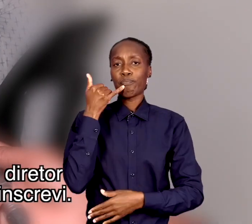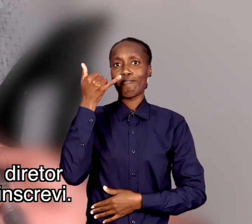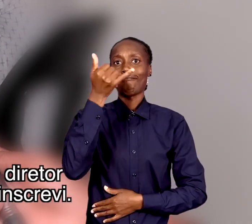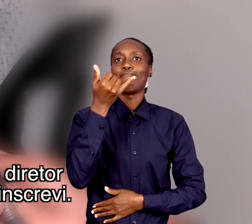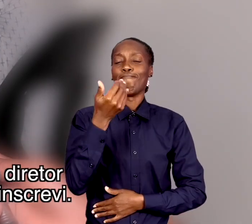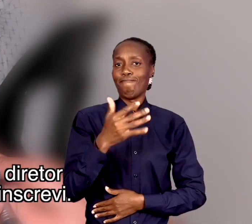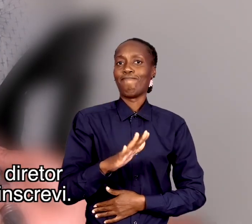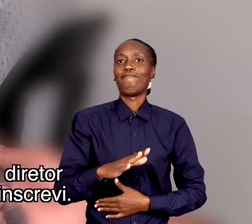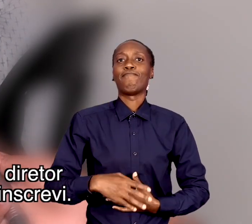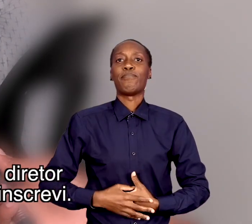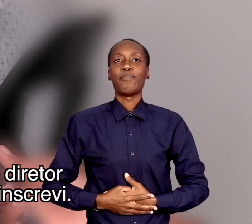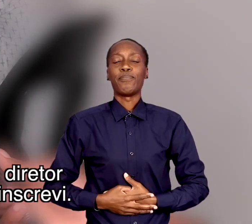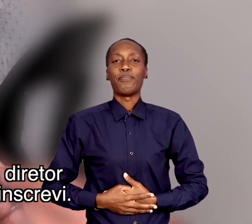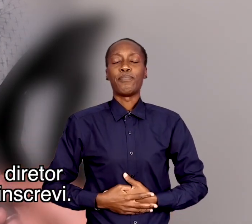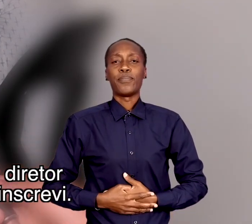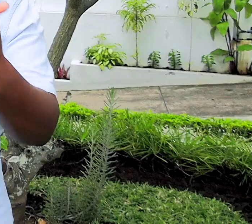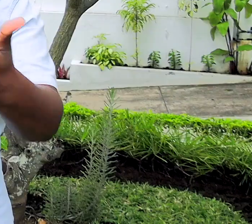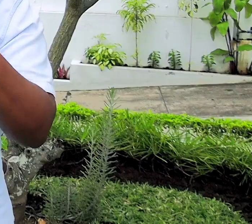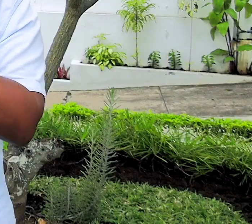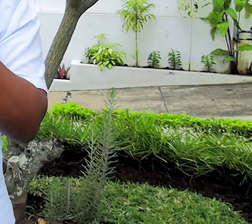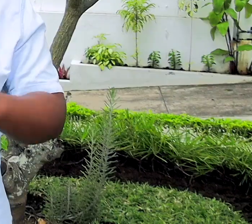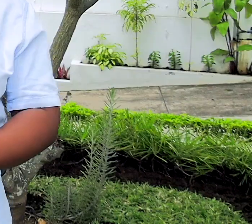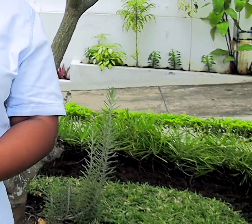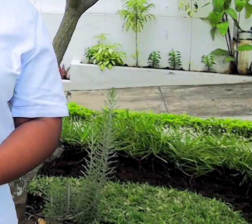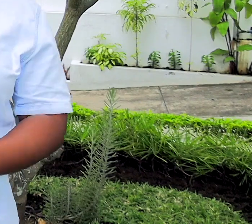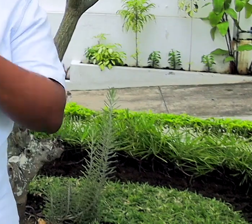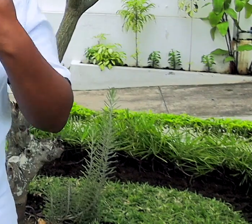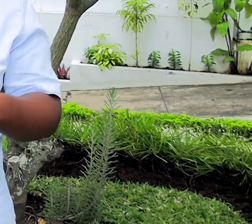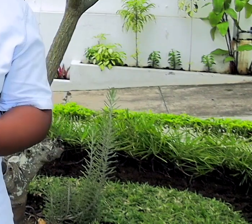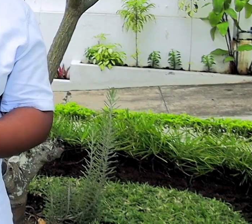aí me inscrevi.